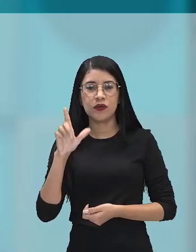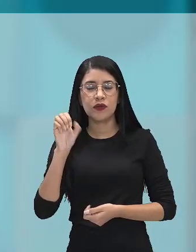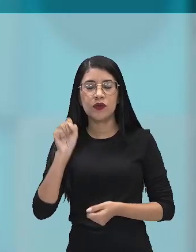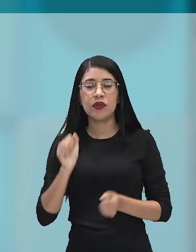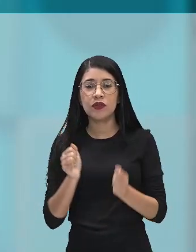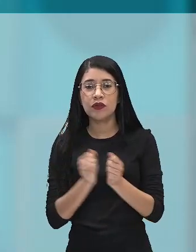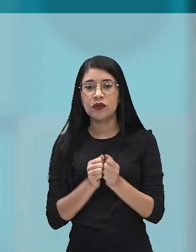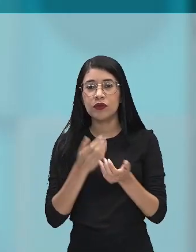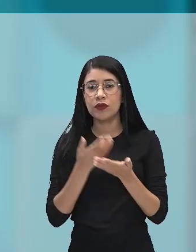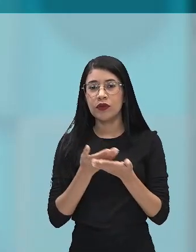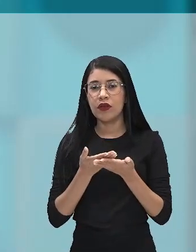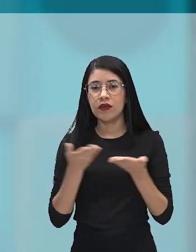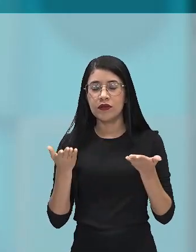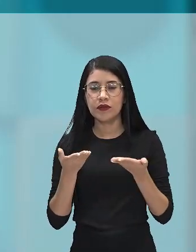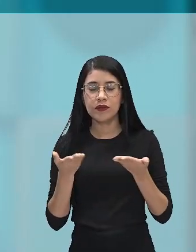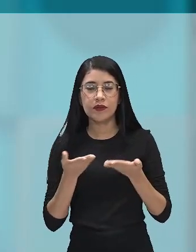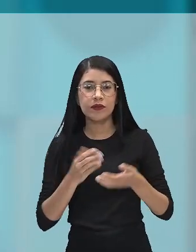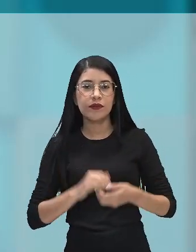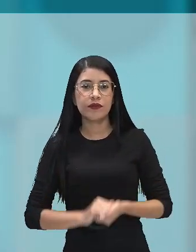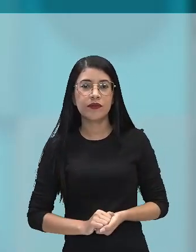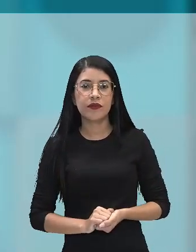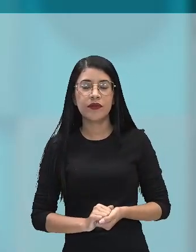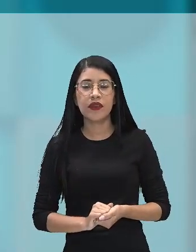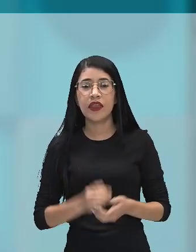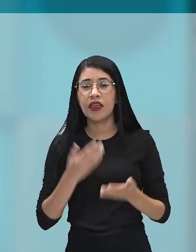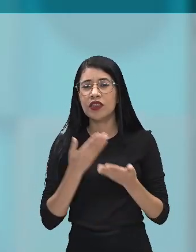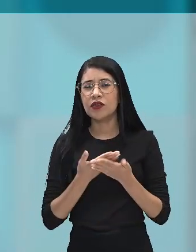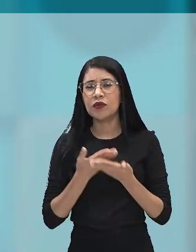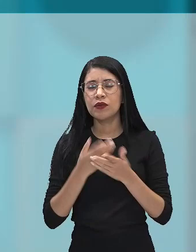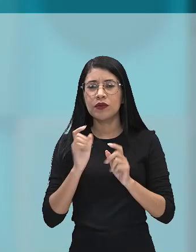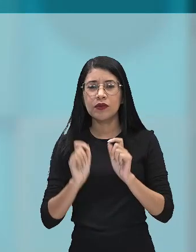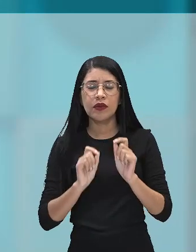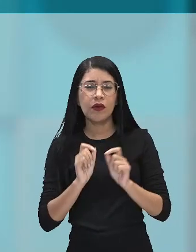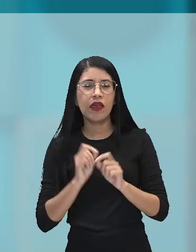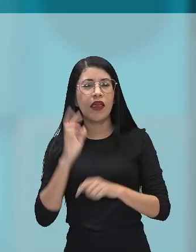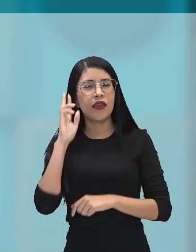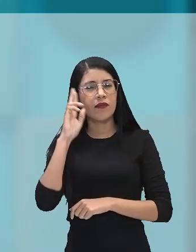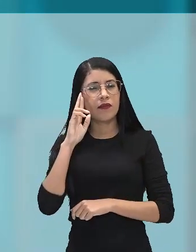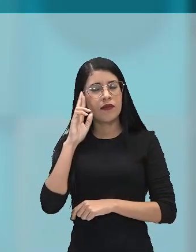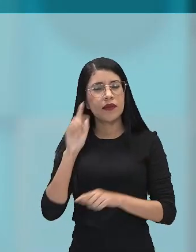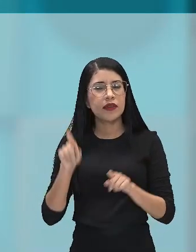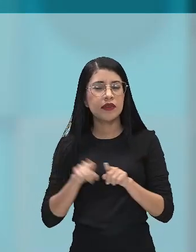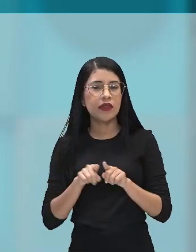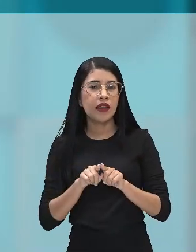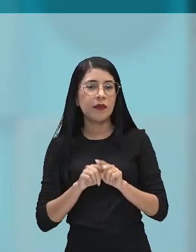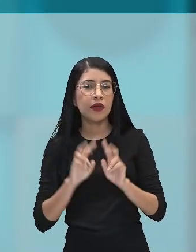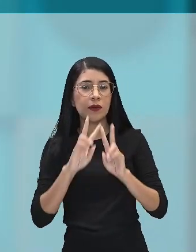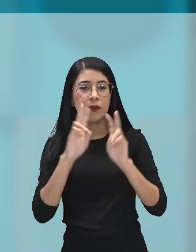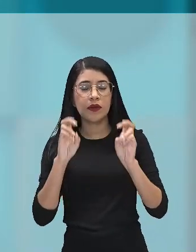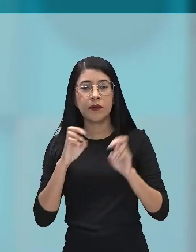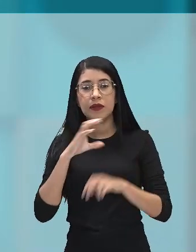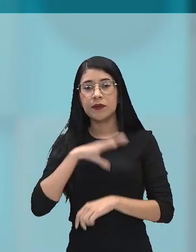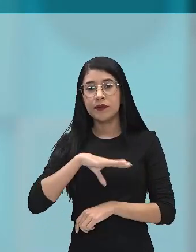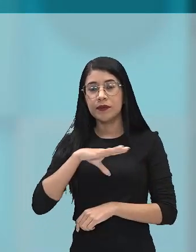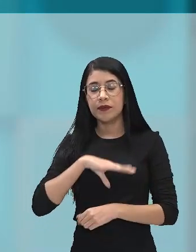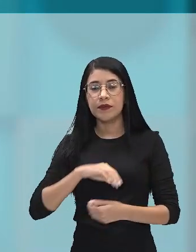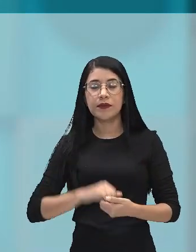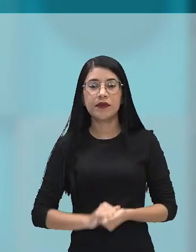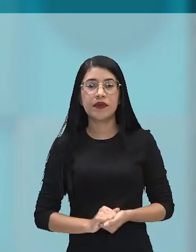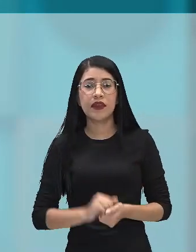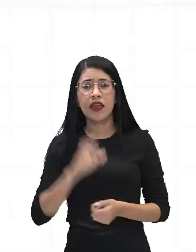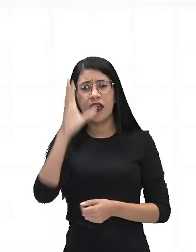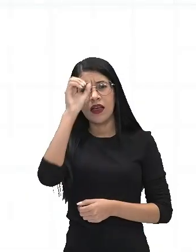acompanhar vocês neste momento em que nós vamos estudar, refletir sobre a nossa língua. O que vamos aprender